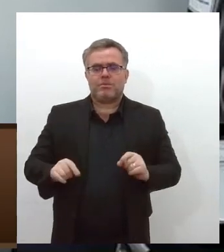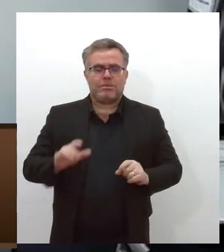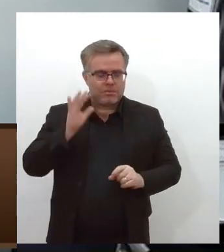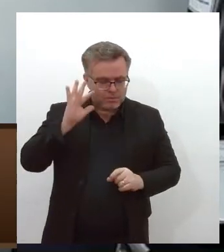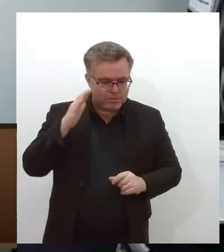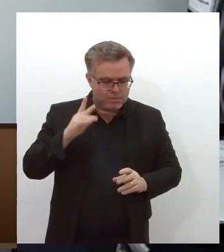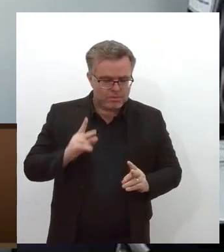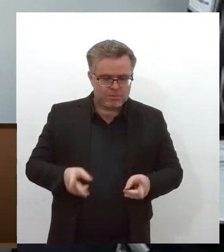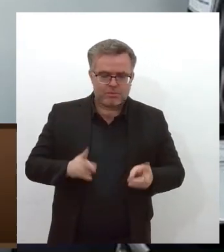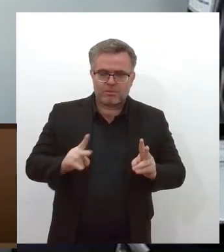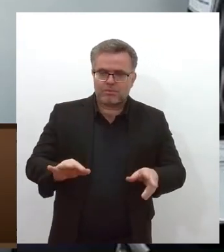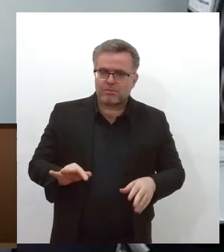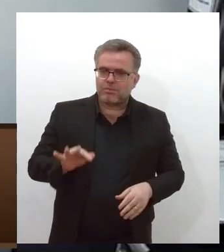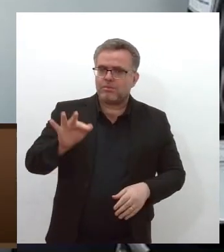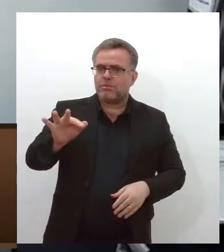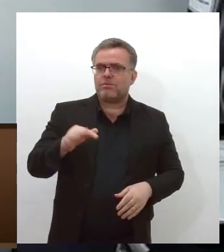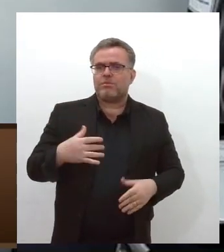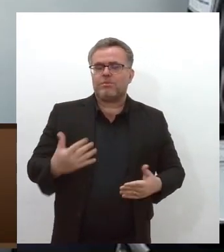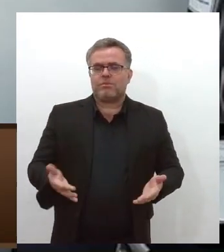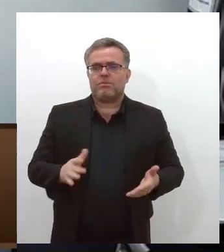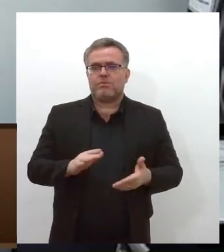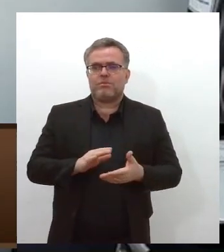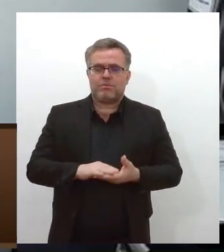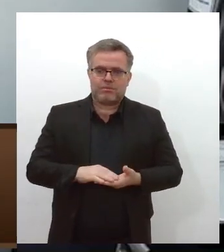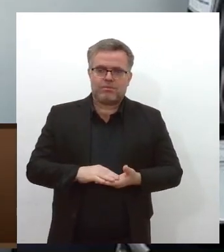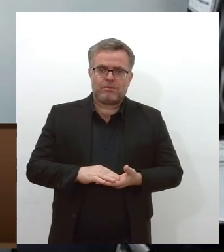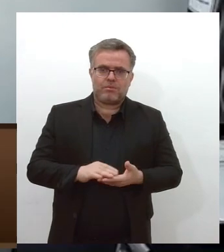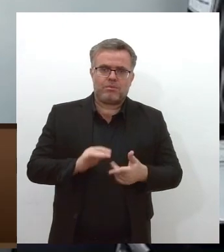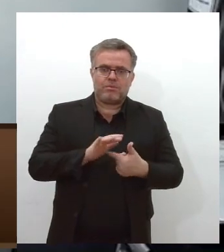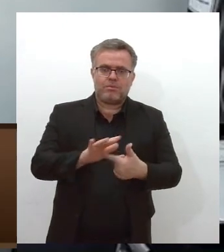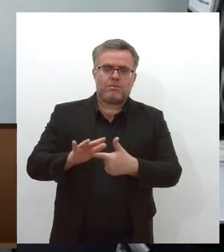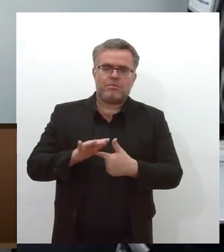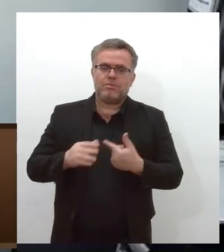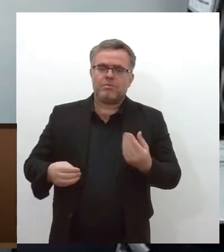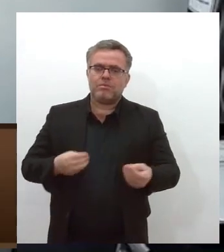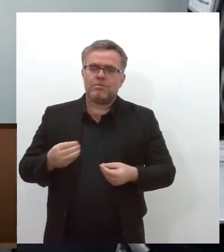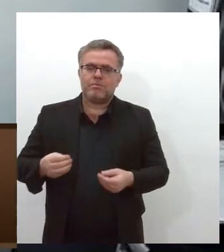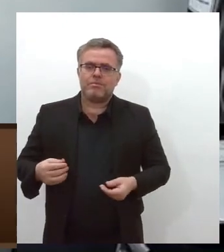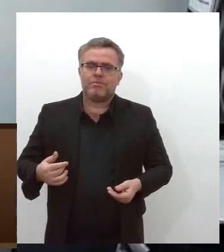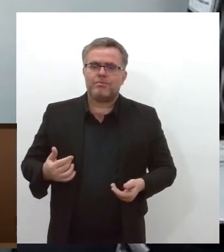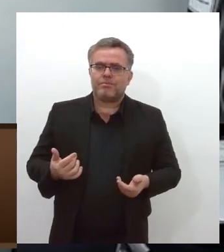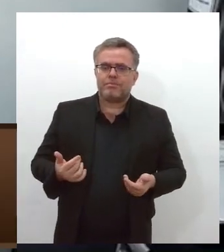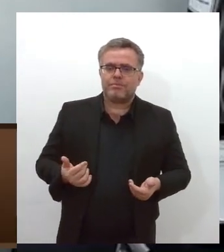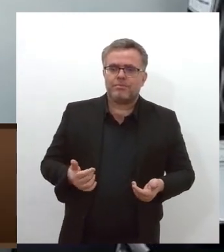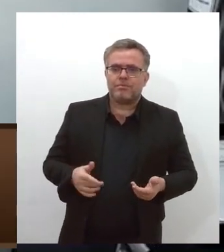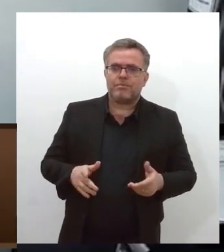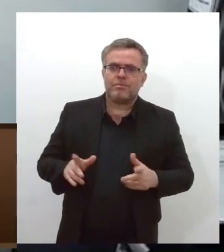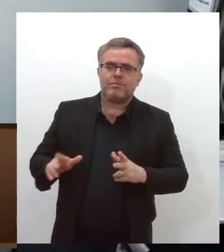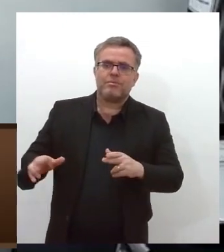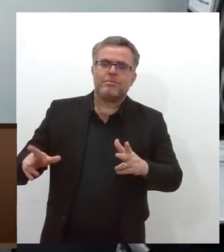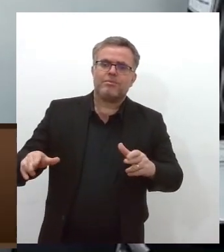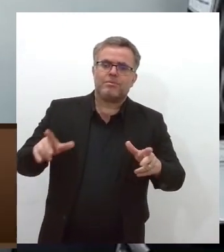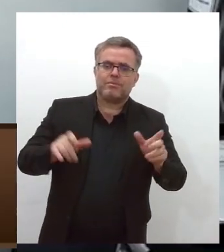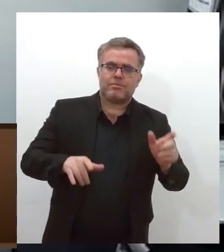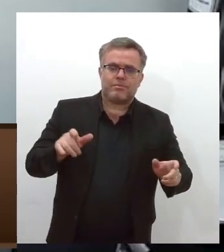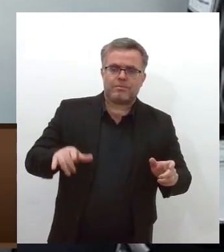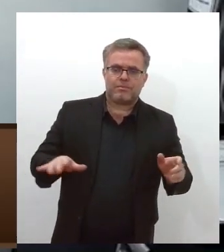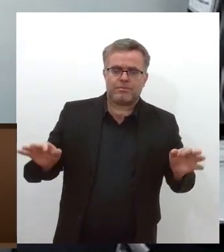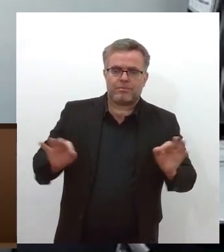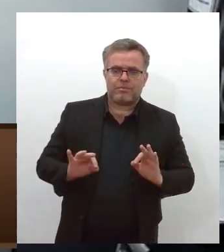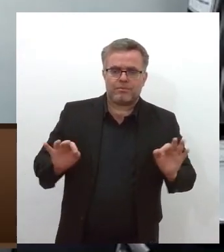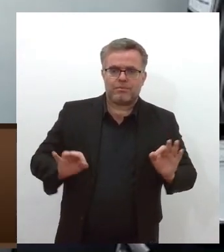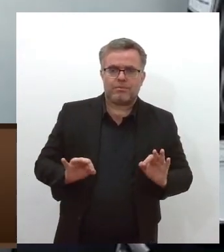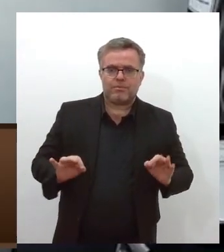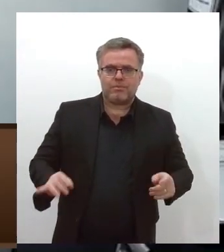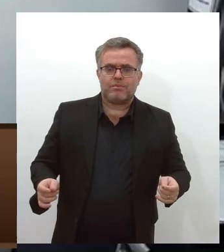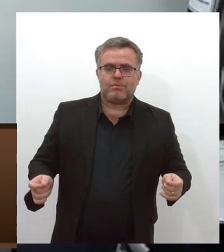Uma coisa que eu sempre gosto de colocar é o seguinte: não existe ninguém no Brasil, em qualquer lugar do mundo, a não ser que viva isolado